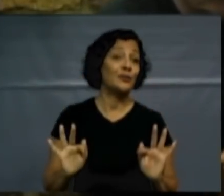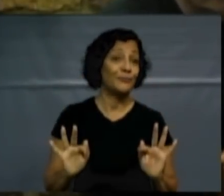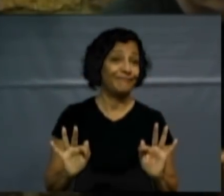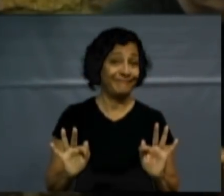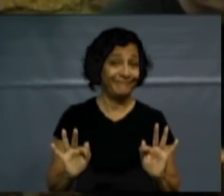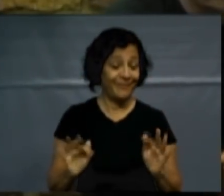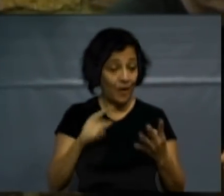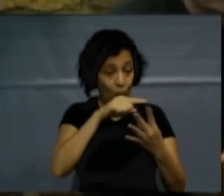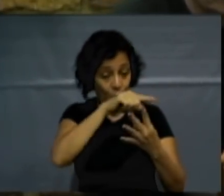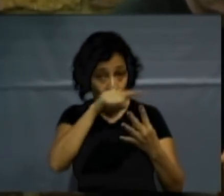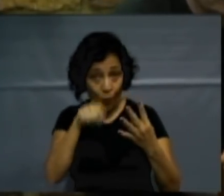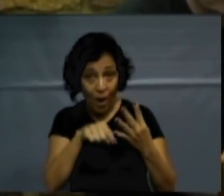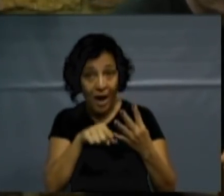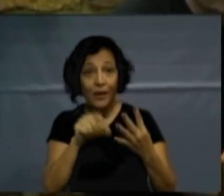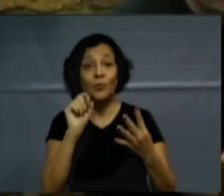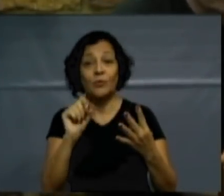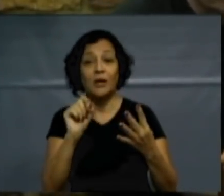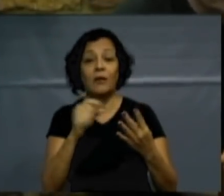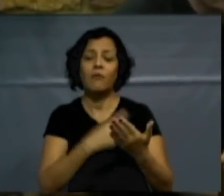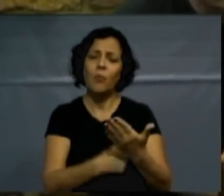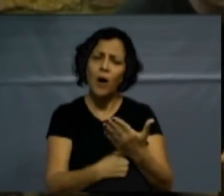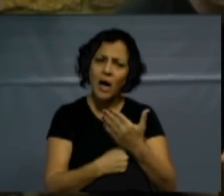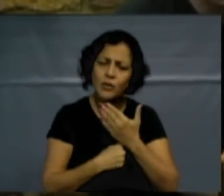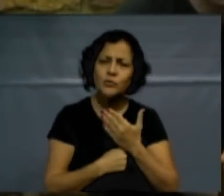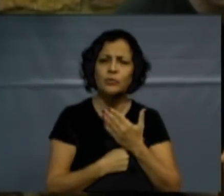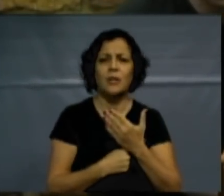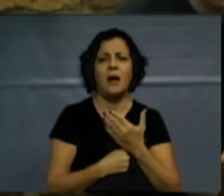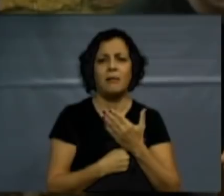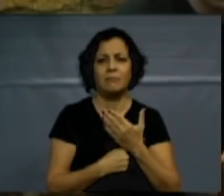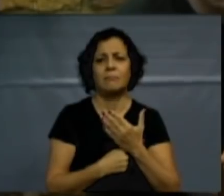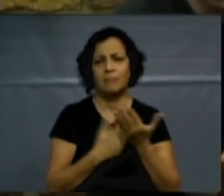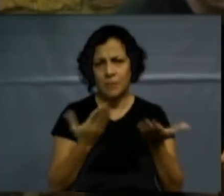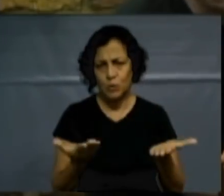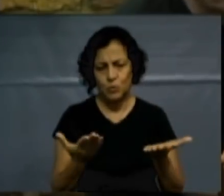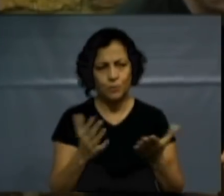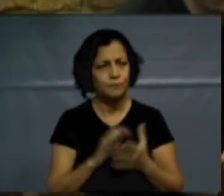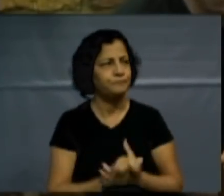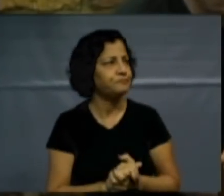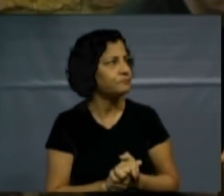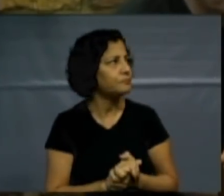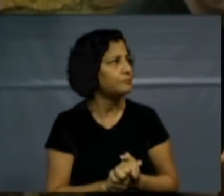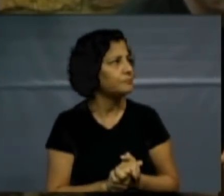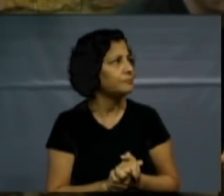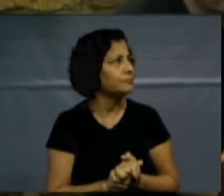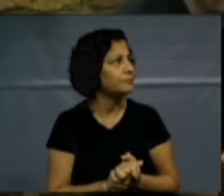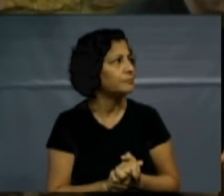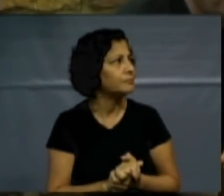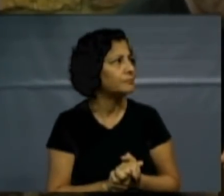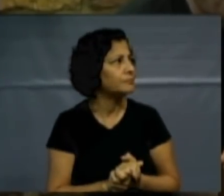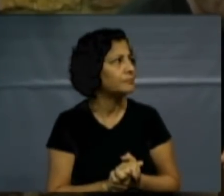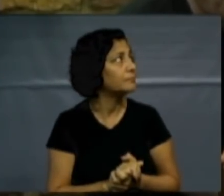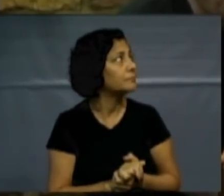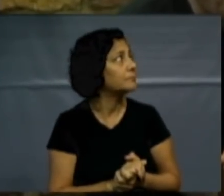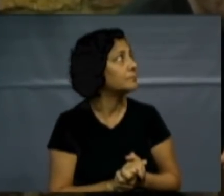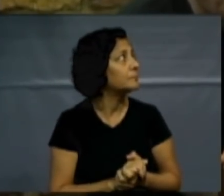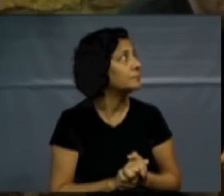4 palavras vão nos ajudar nesse sentido. Tá.